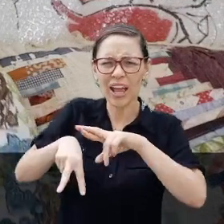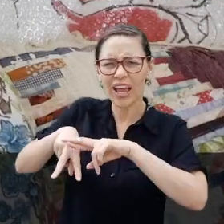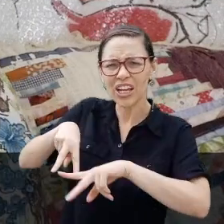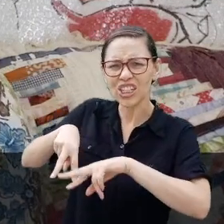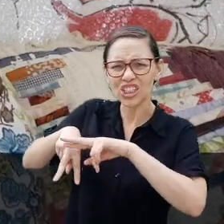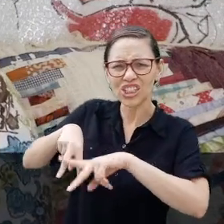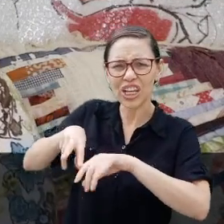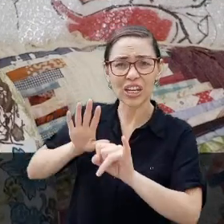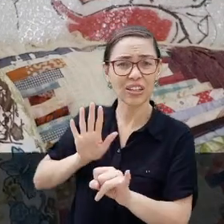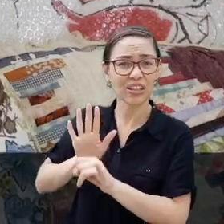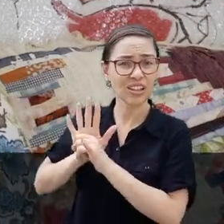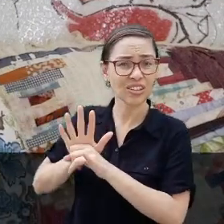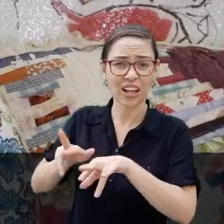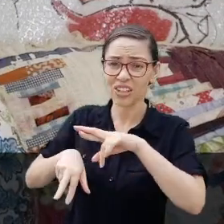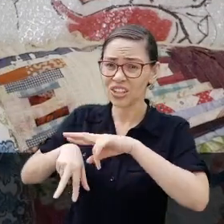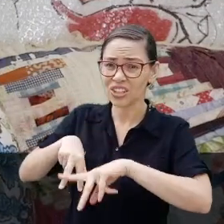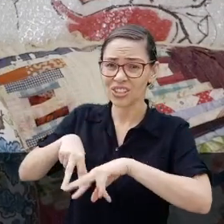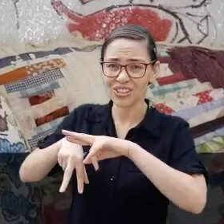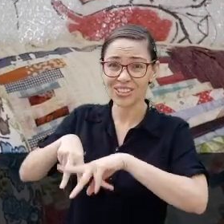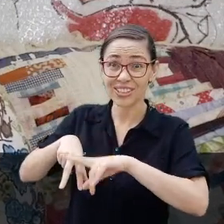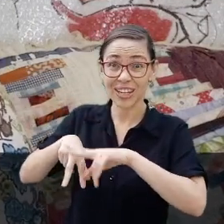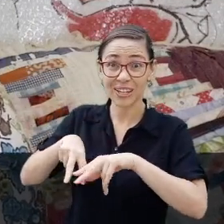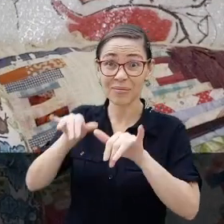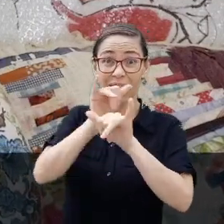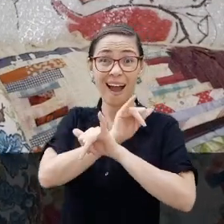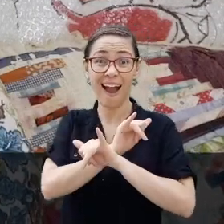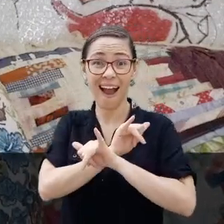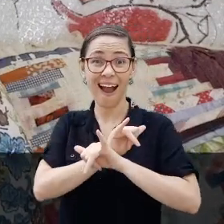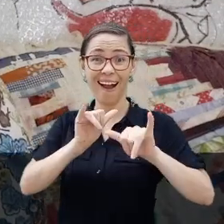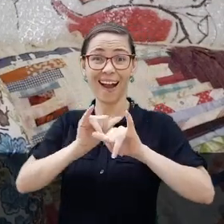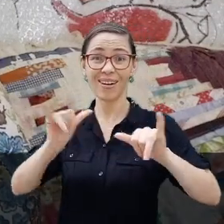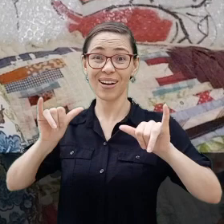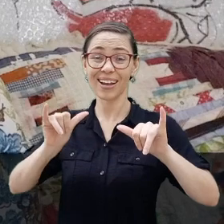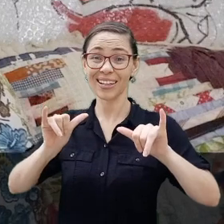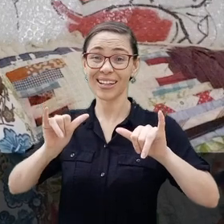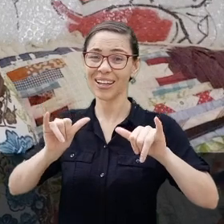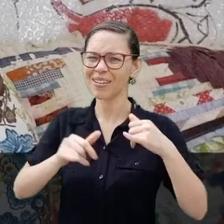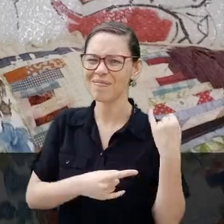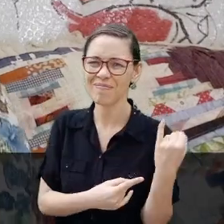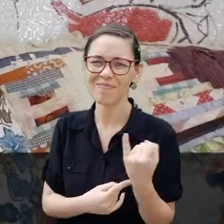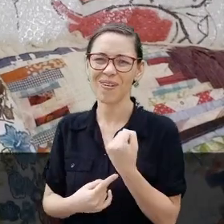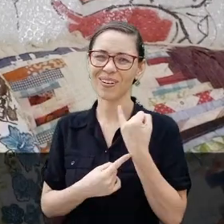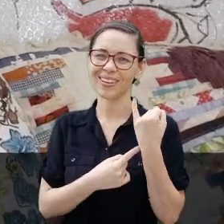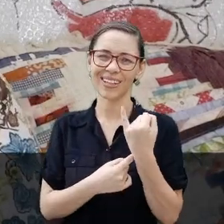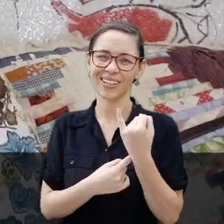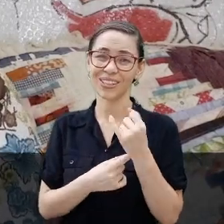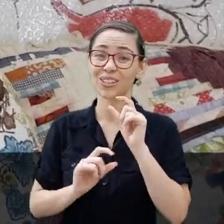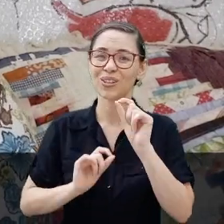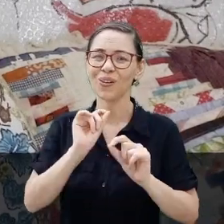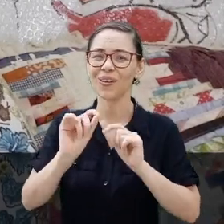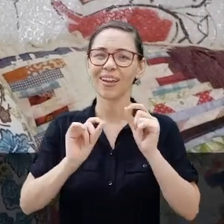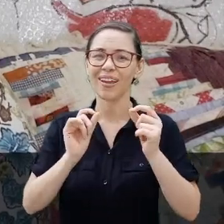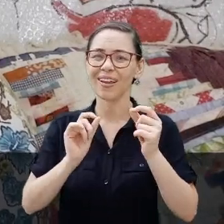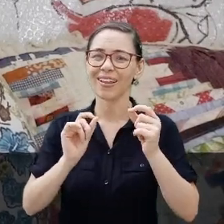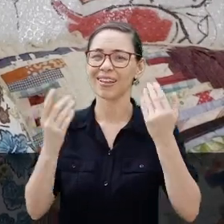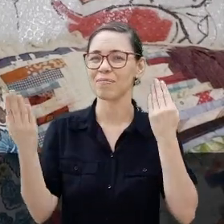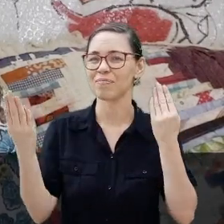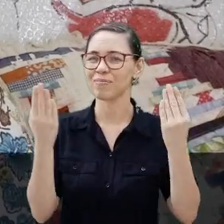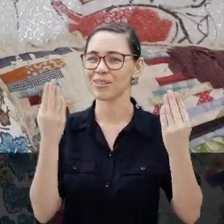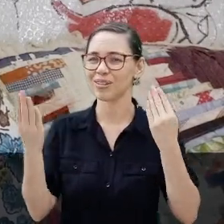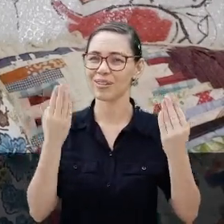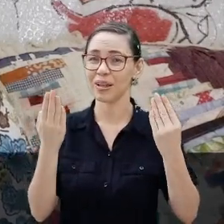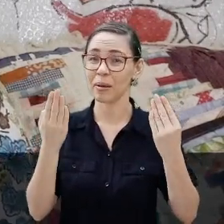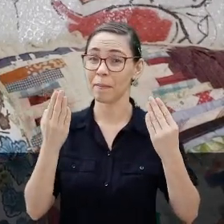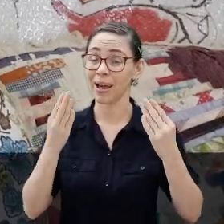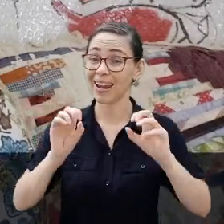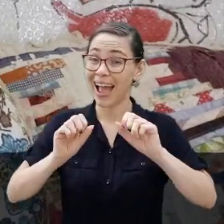independentemente do seu gênero, da sua identidade de gênero, para essa campanha tão importante, a nossa ciência e profissão, a psicologia. O